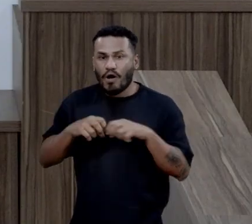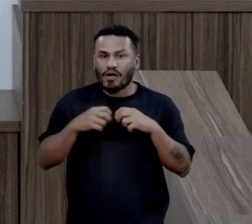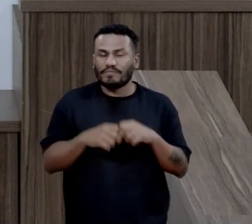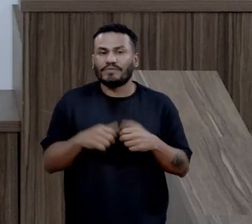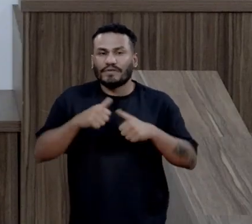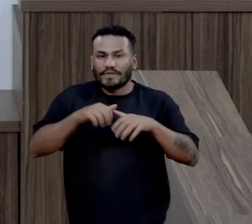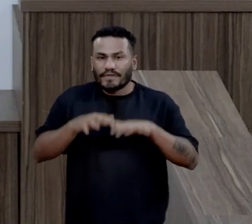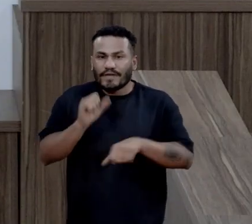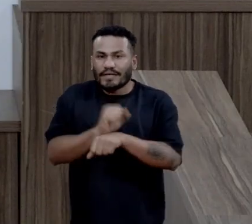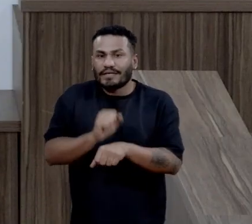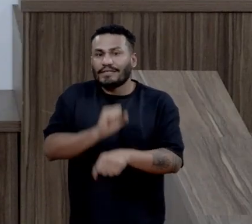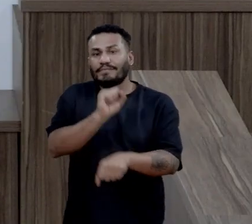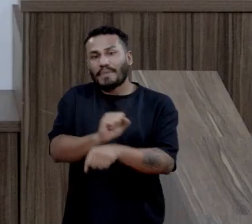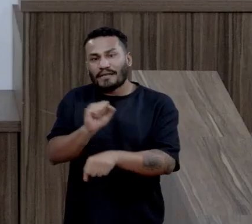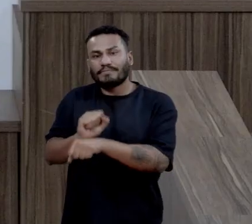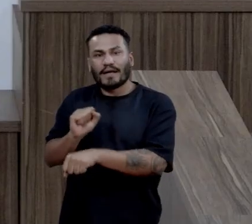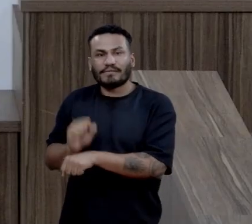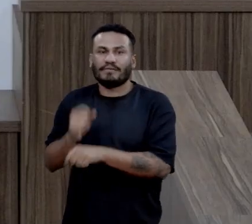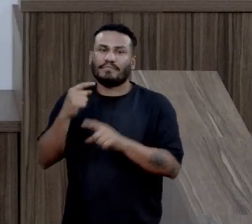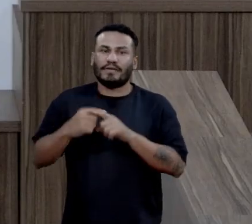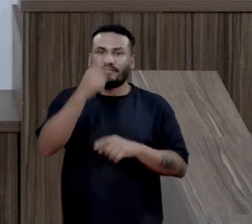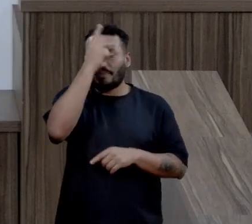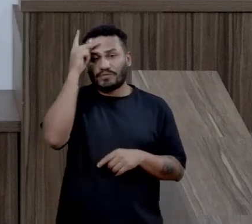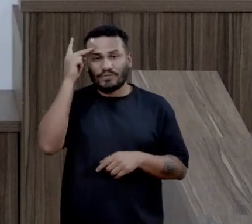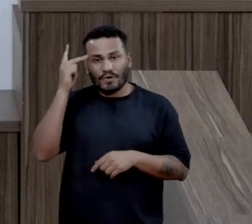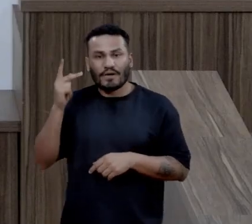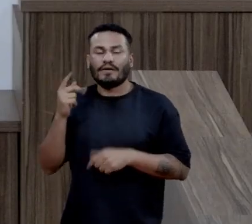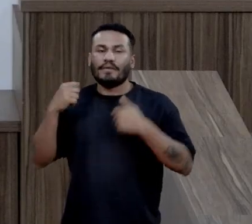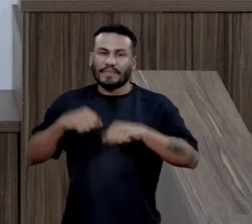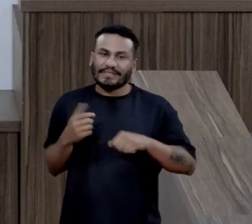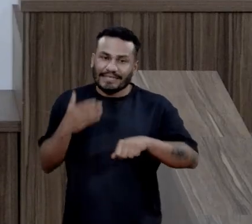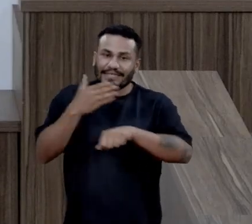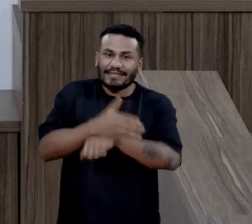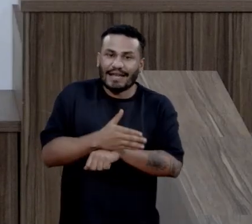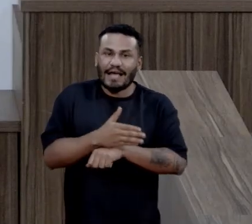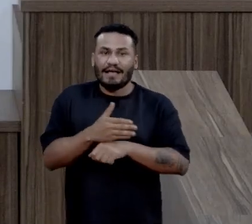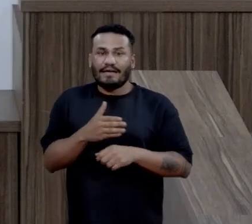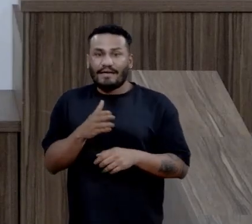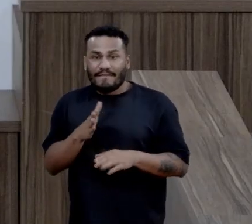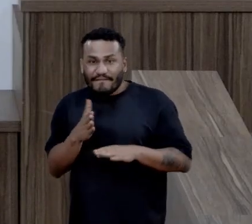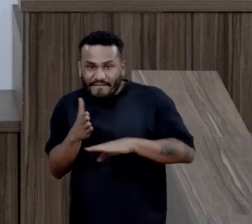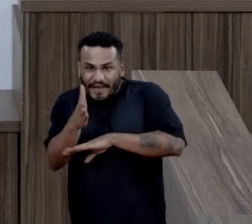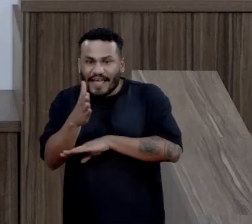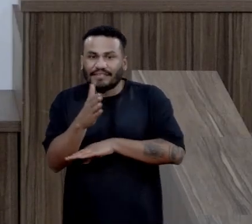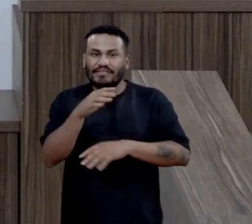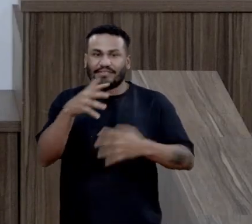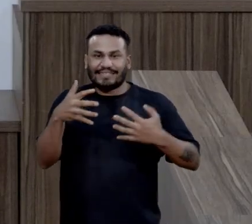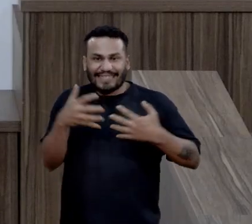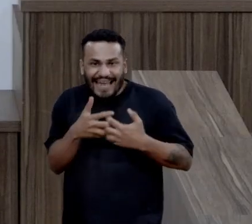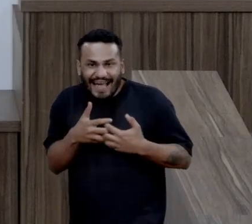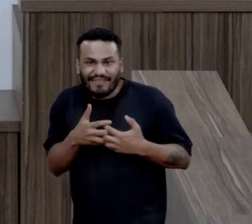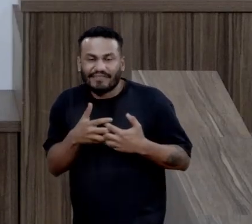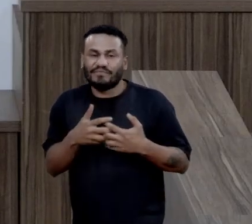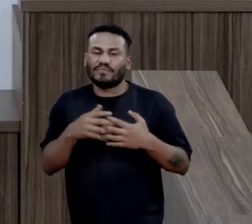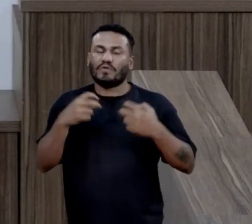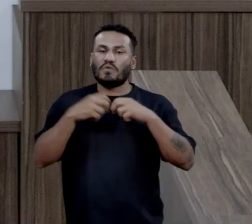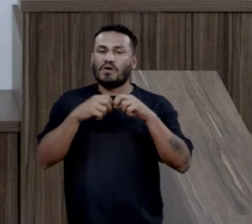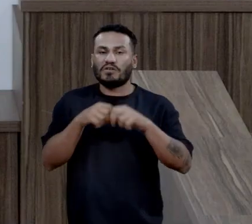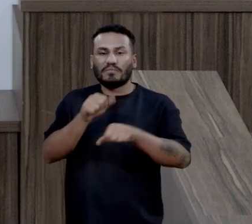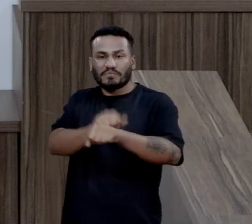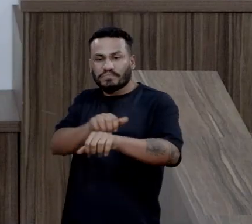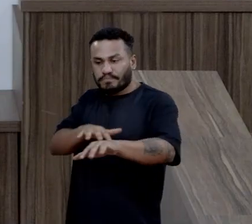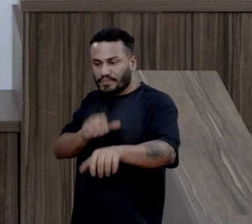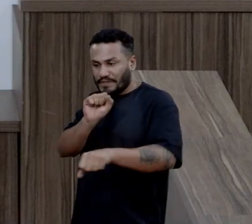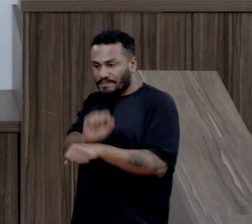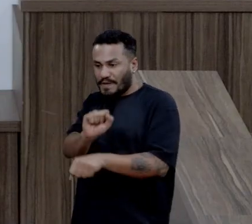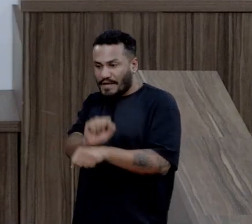que ficam na fila de espera, porque as pessoas têm que entrar pela porta da frente, trava na catraca e os ônibus que estão atrás vão